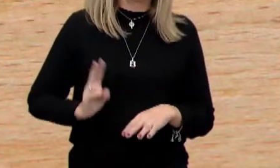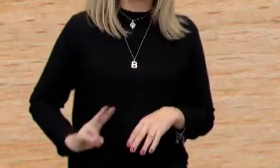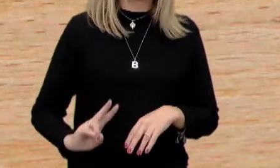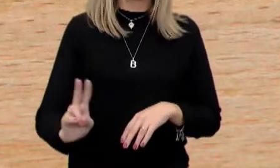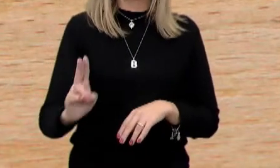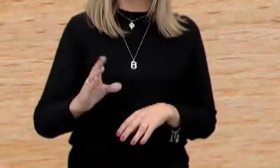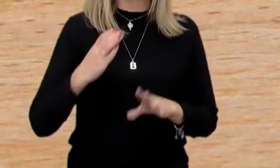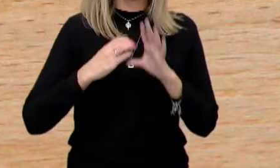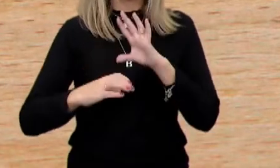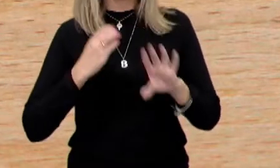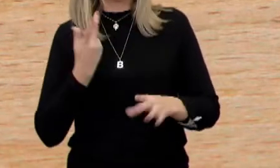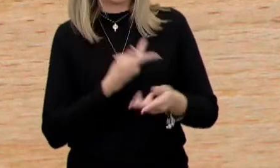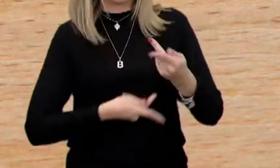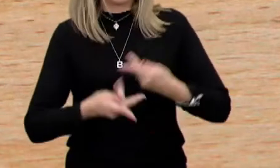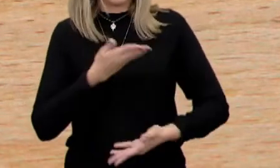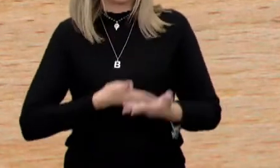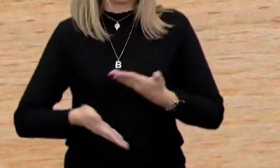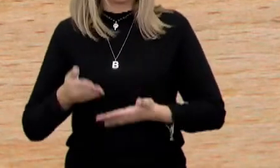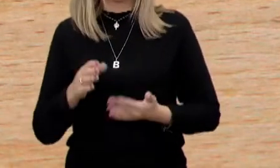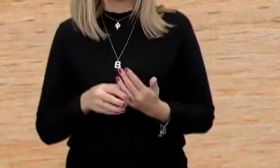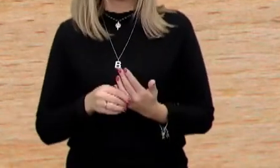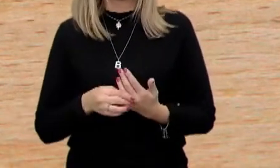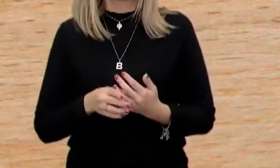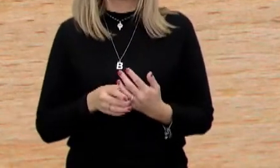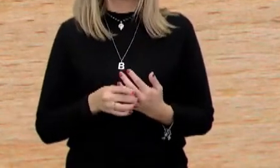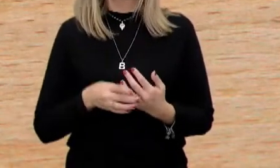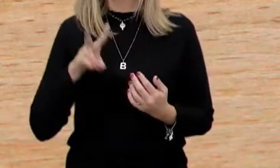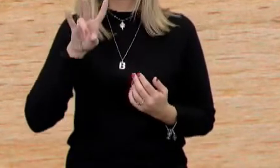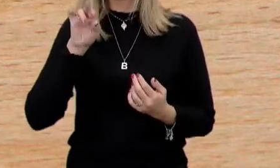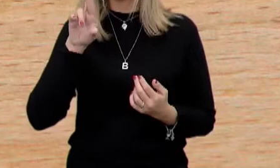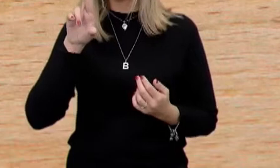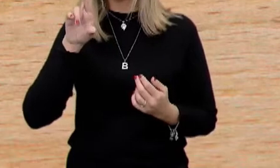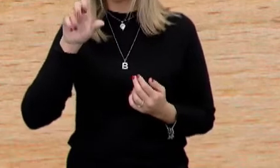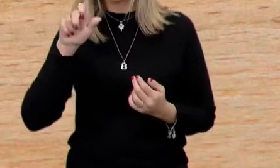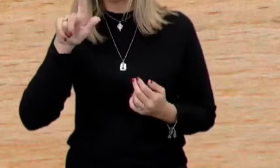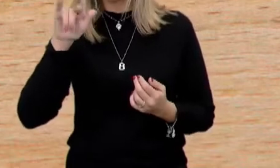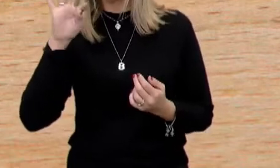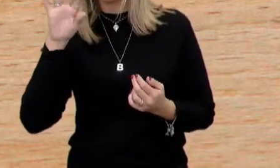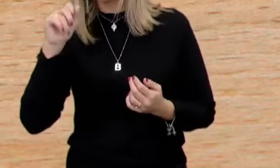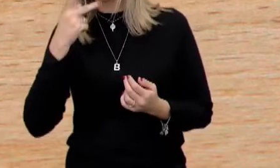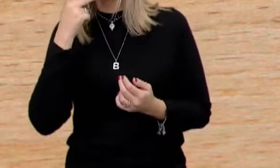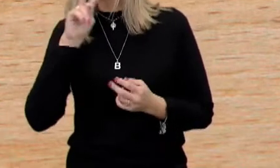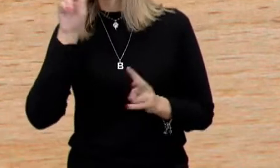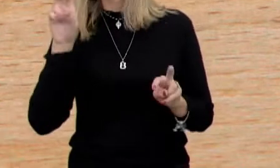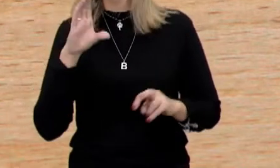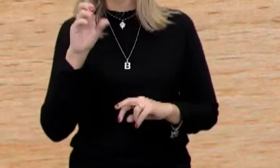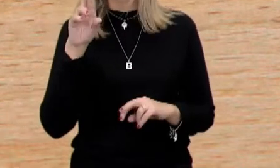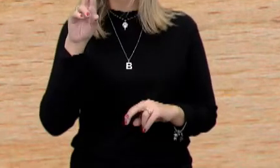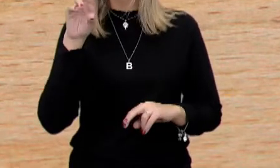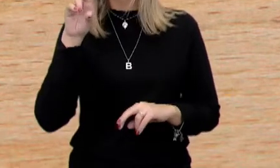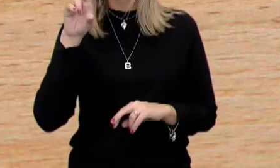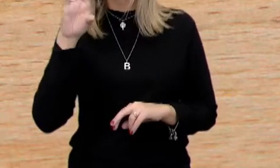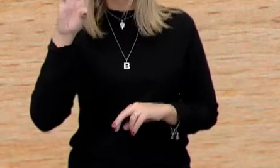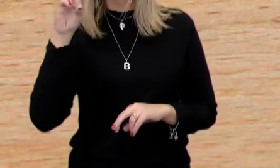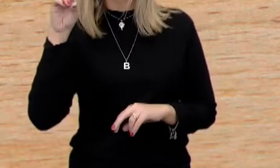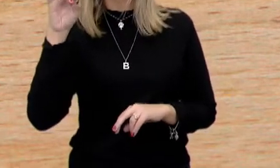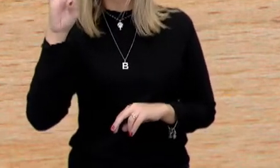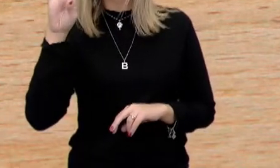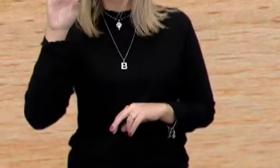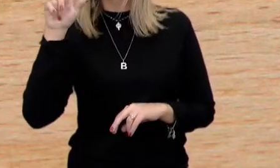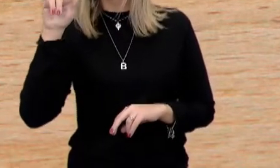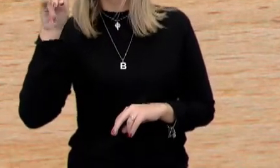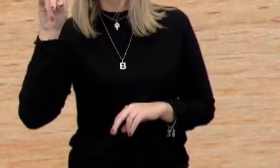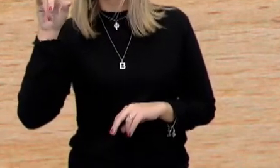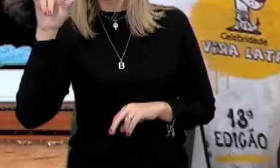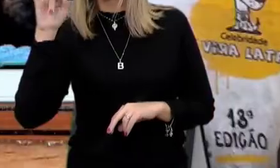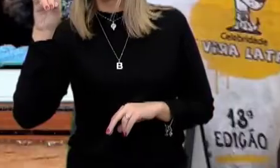da comunicação que a Celebridade Vira-Lata aborda é sobre credibilidade. Porque a gente propõe